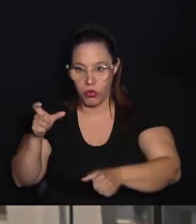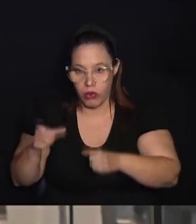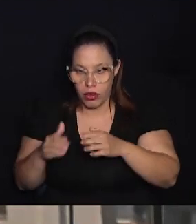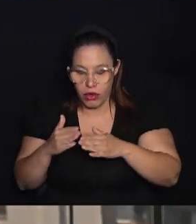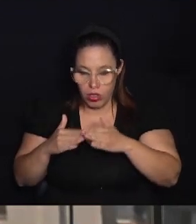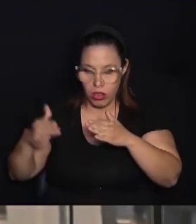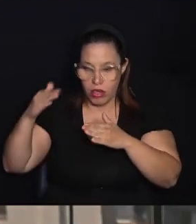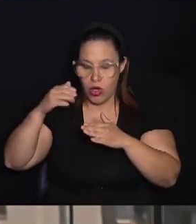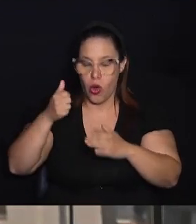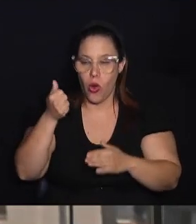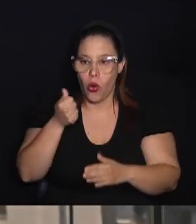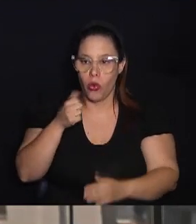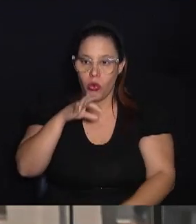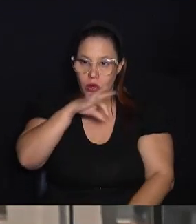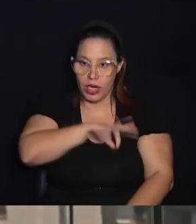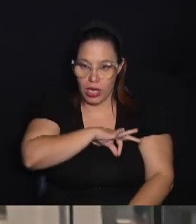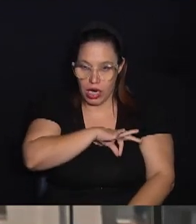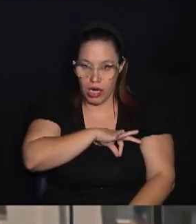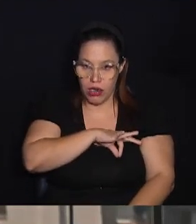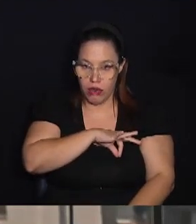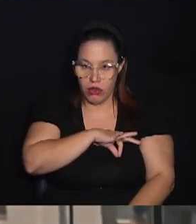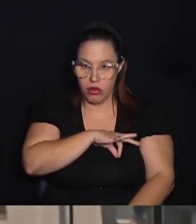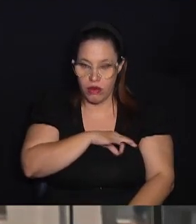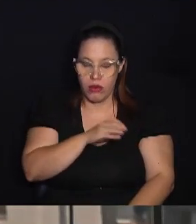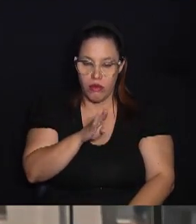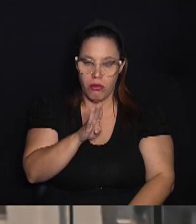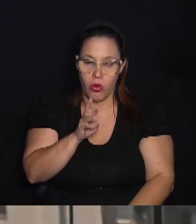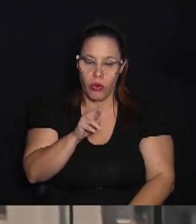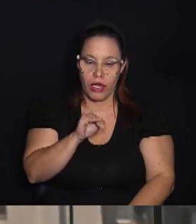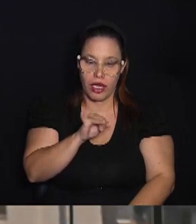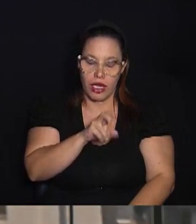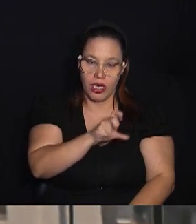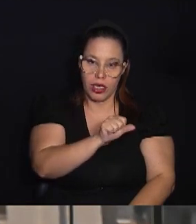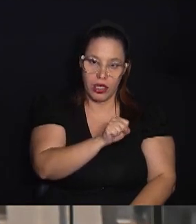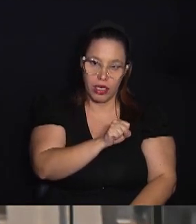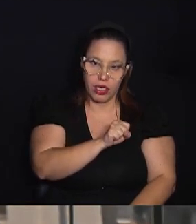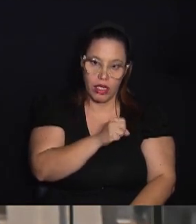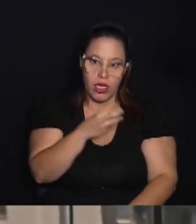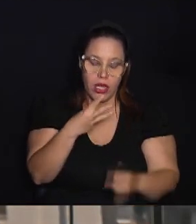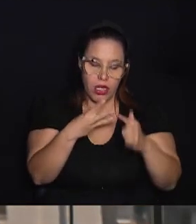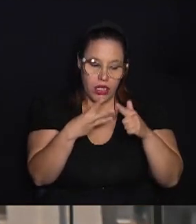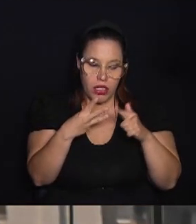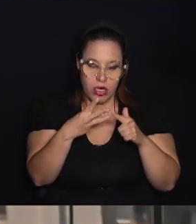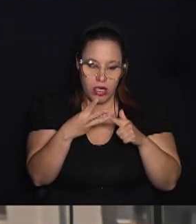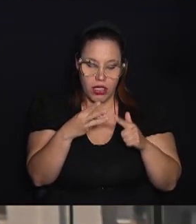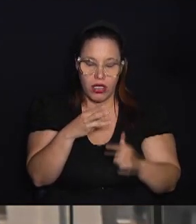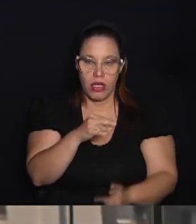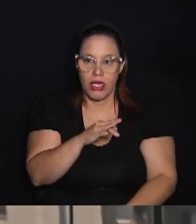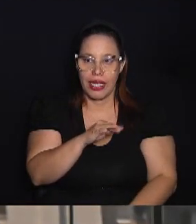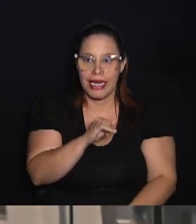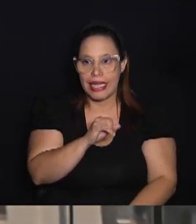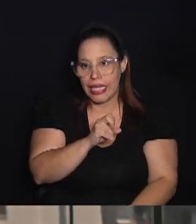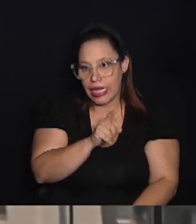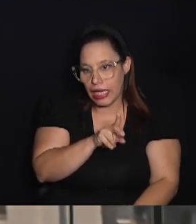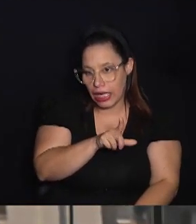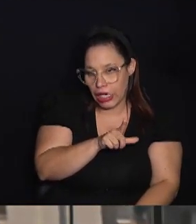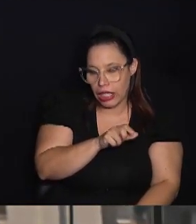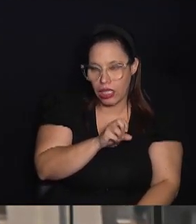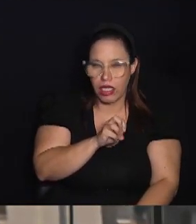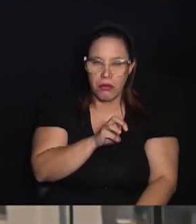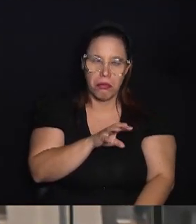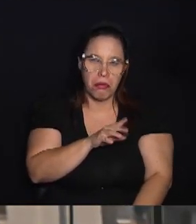salário mínimo e meio para bolsistas integrais e três salários mínimos para bolsistas parciais e também